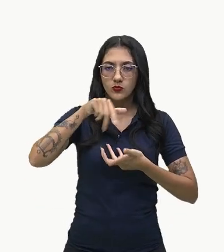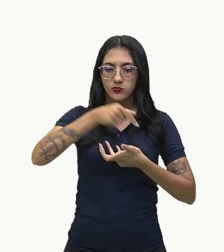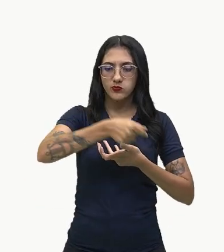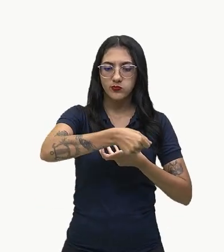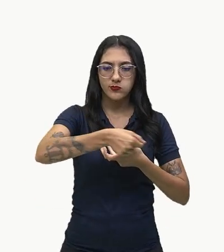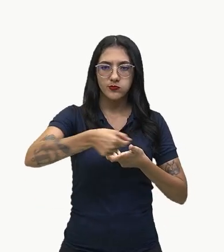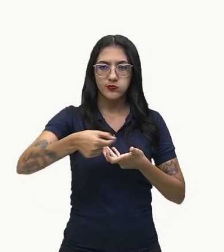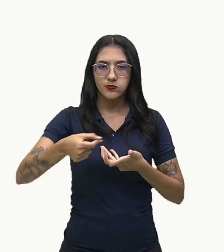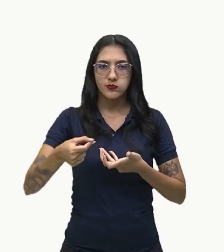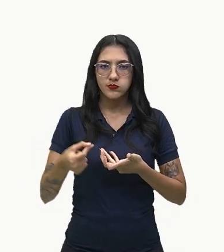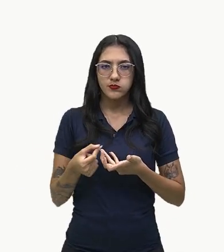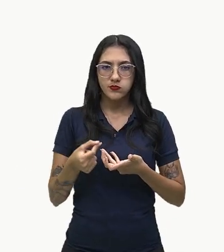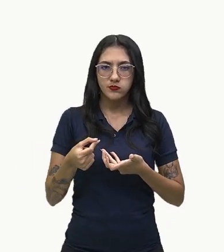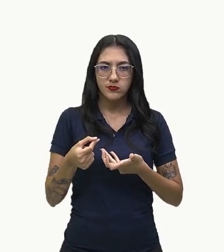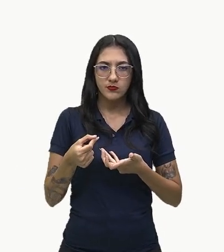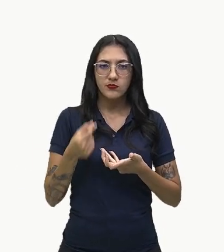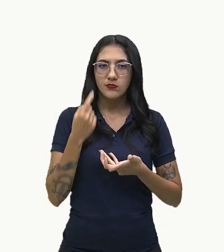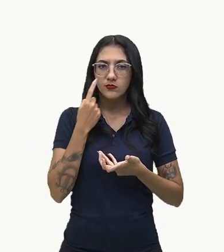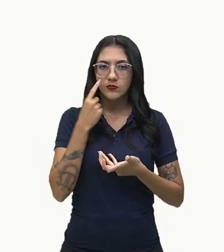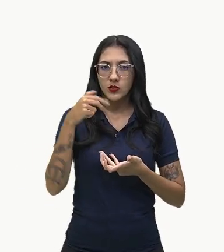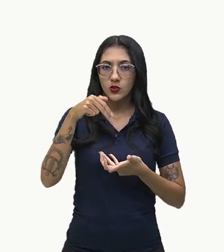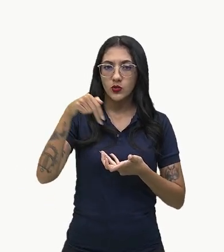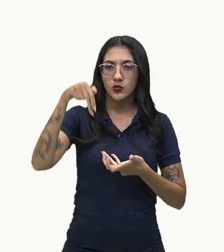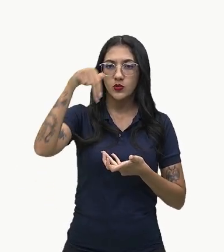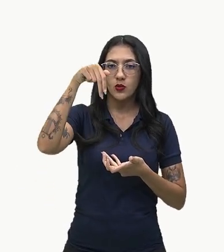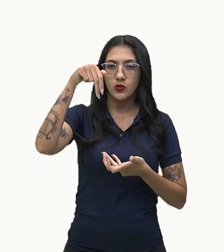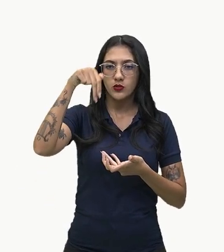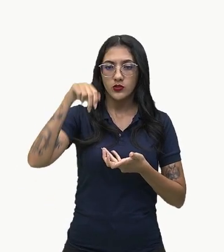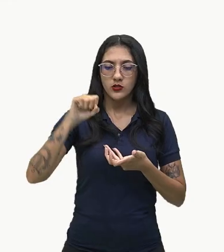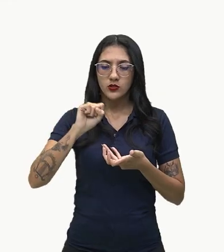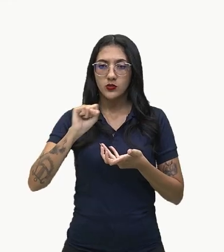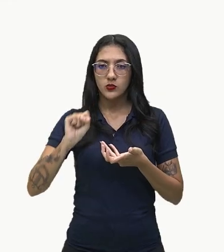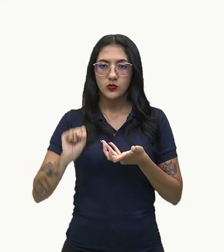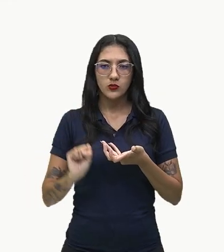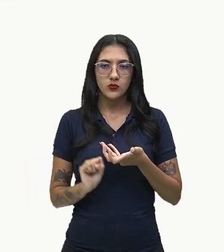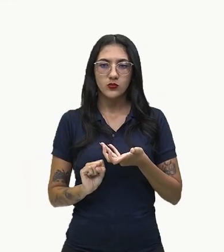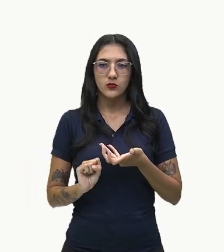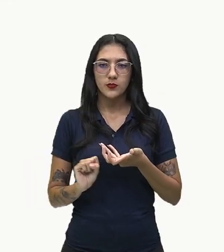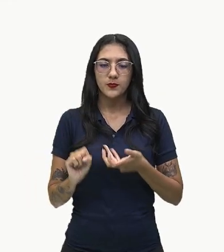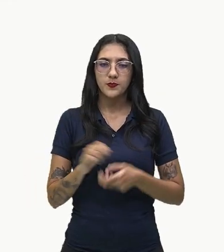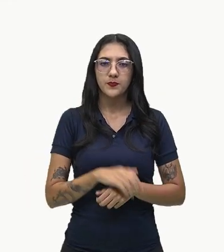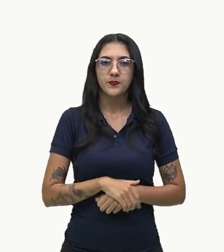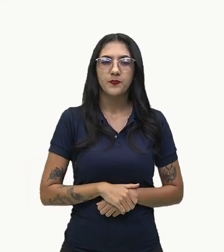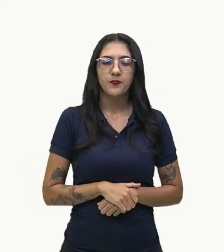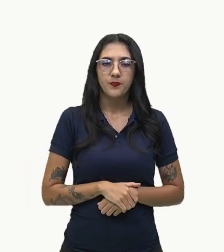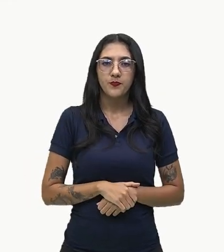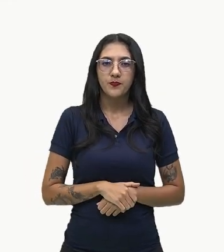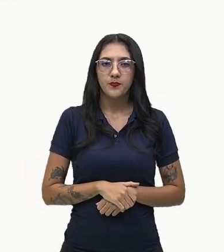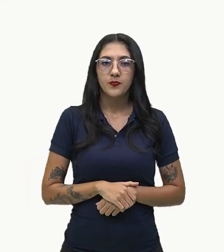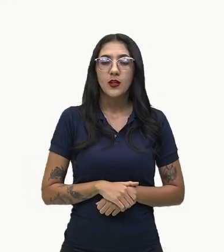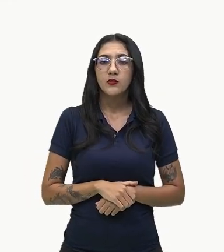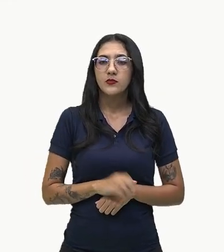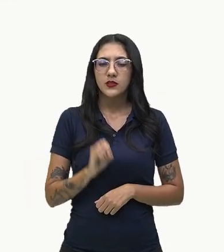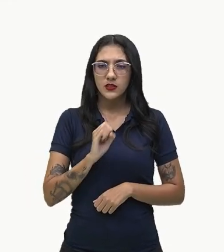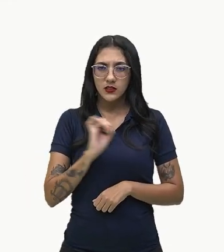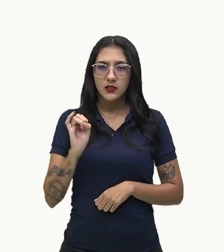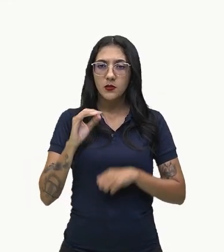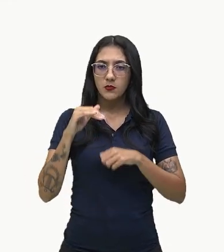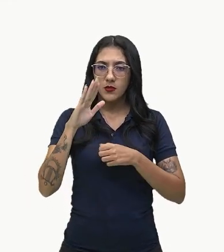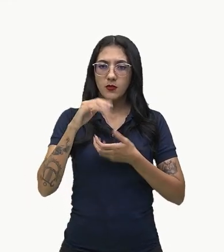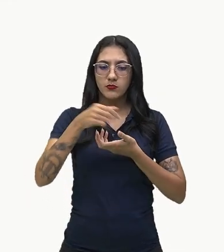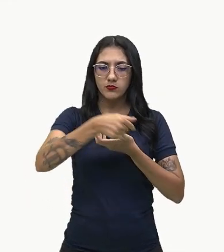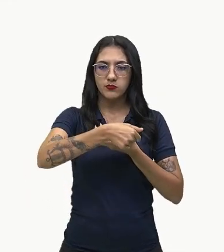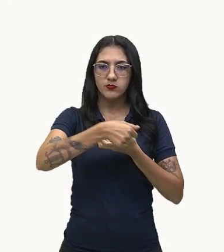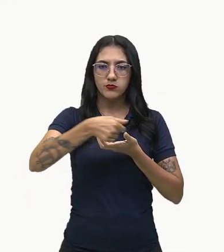dividida em hemisfério norte e hemisfério sul, Então, tudo que está acima da linha do Equador está no